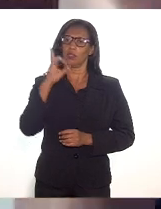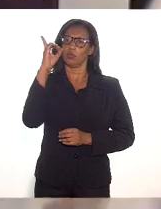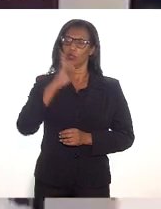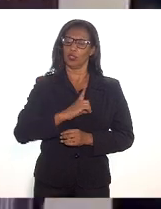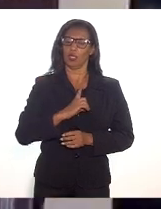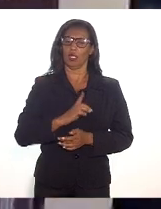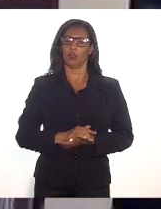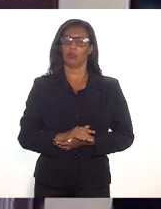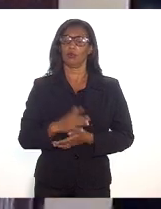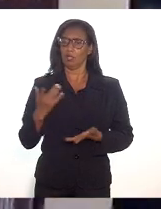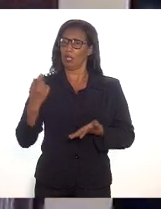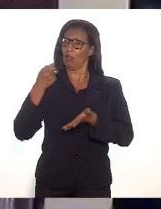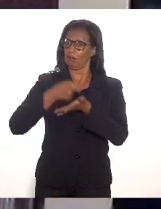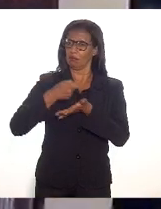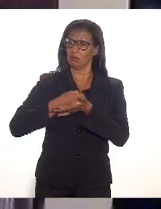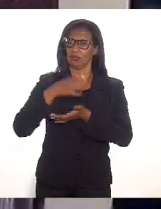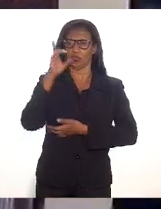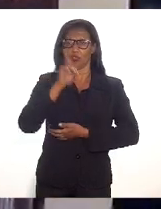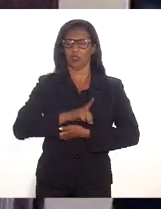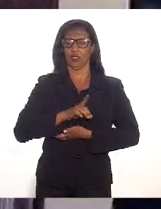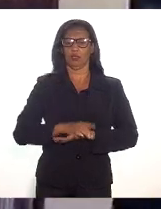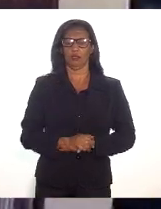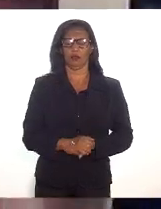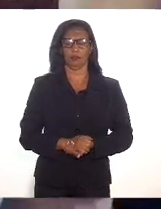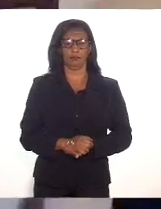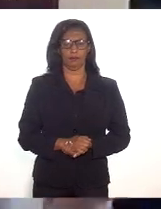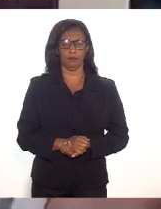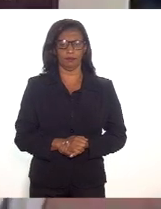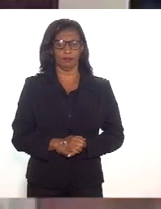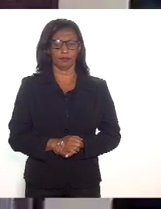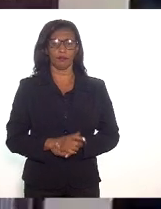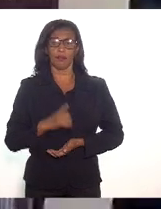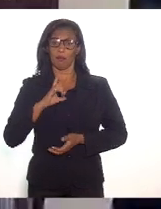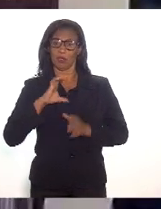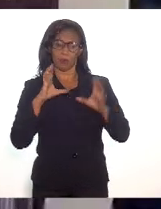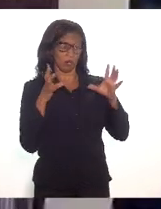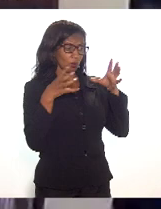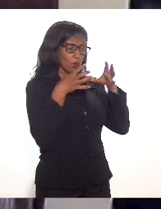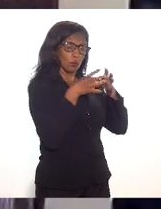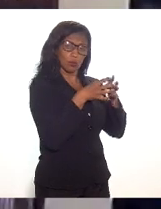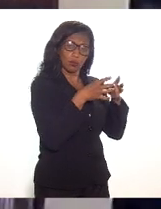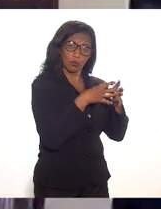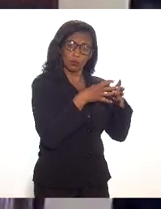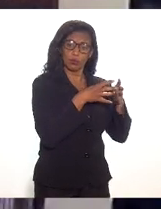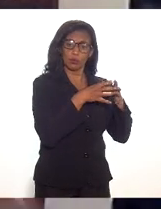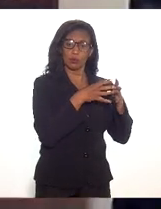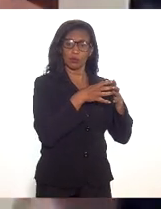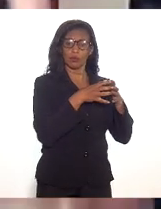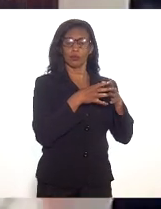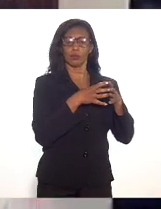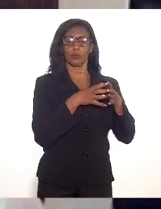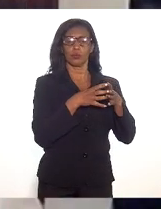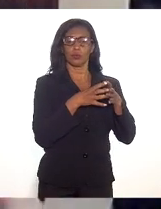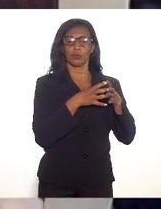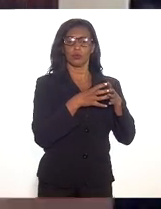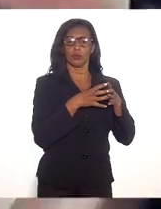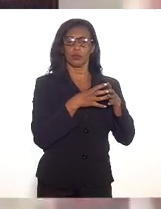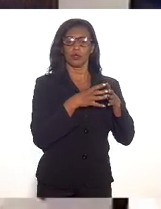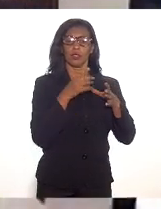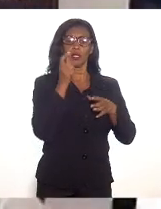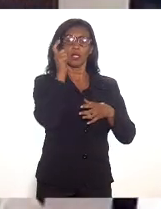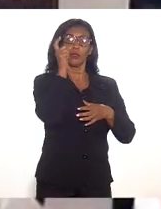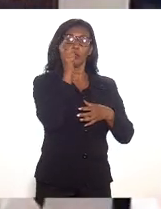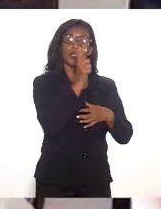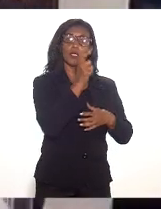é assistido esse direito. Vamos lembrar. Mas também tem aqueles que defendem aquilo que é do